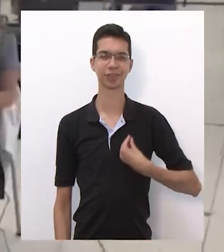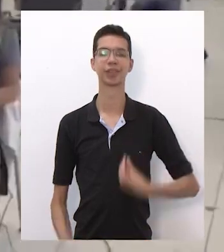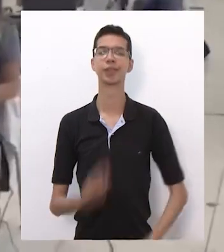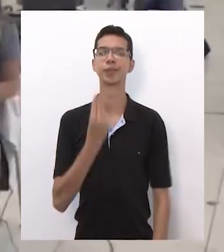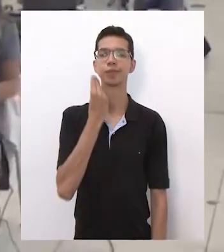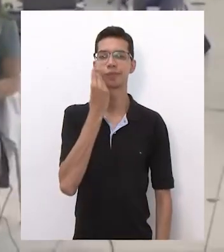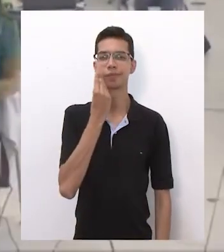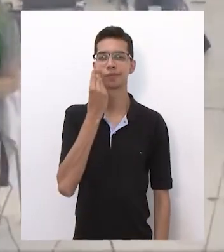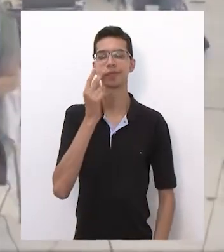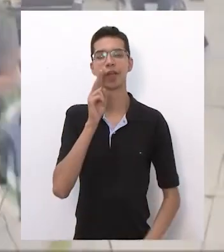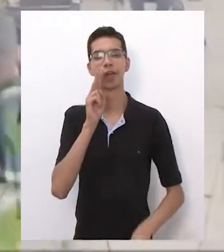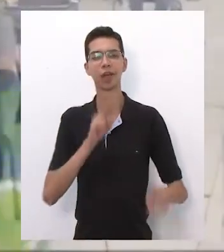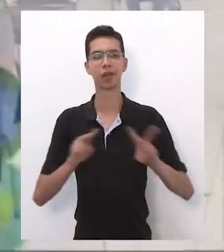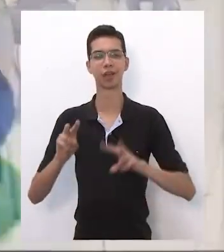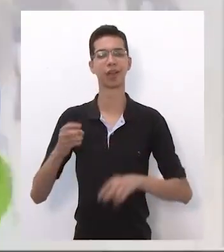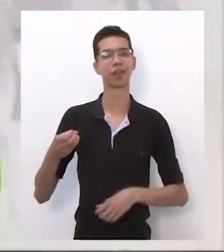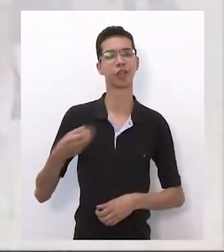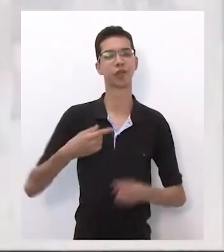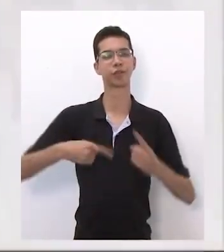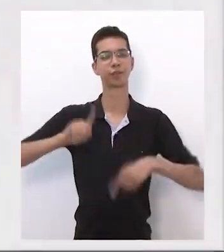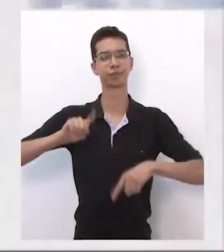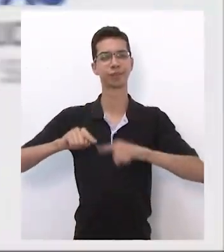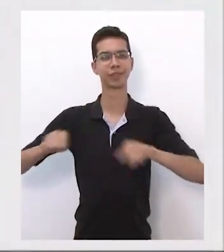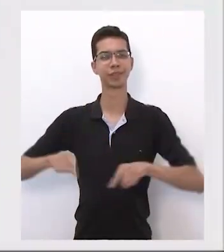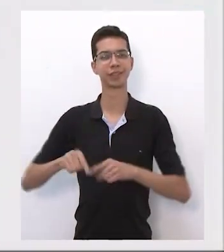inovar em sala de aula. Até mais!